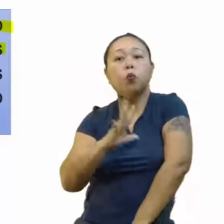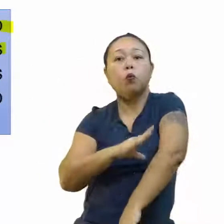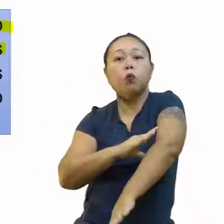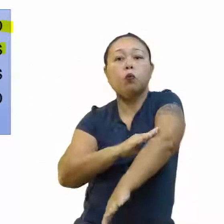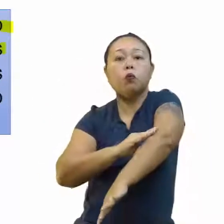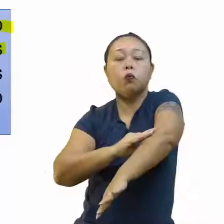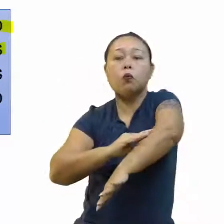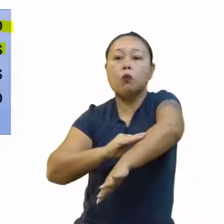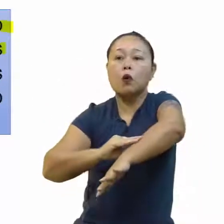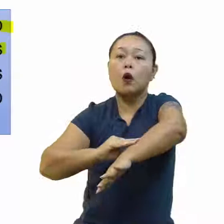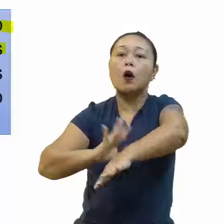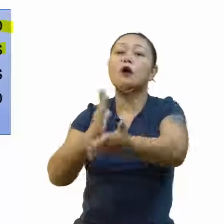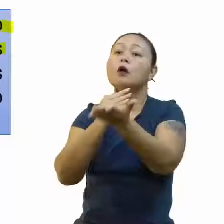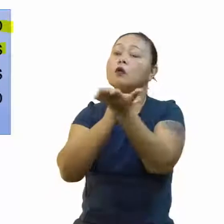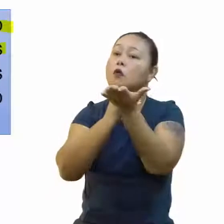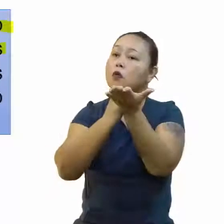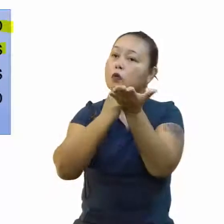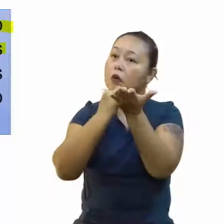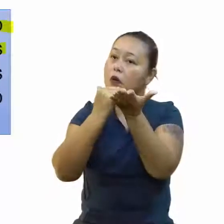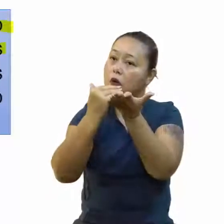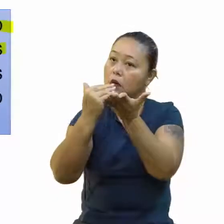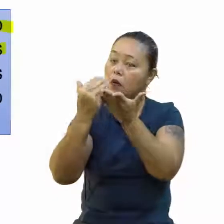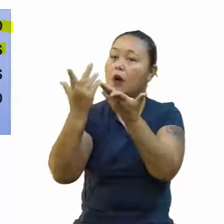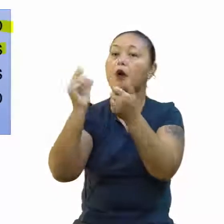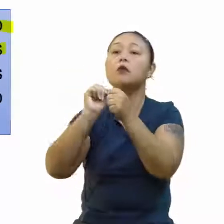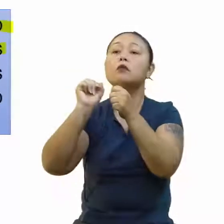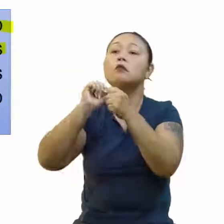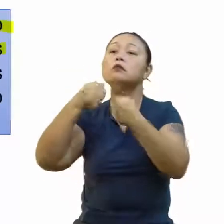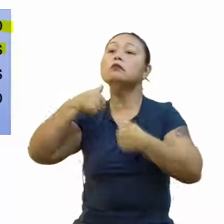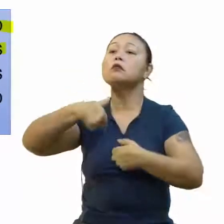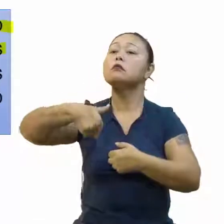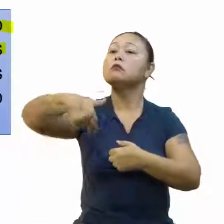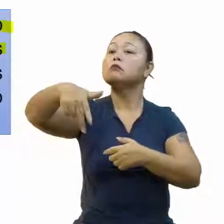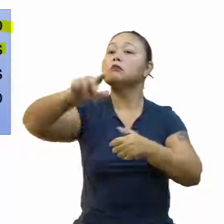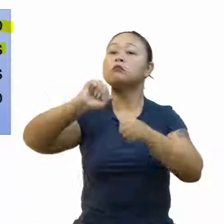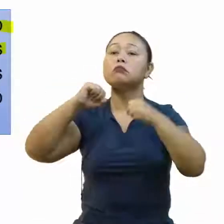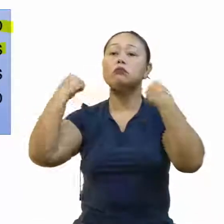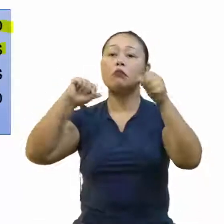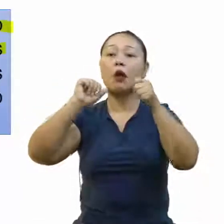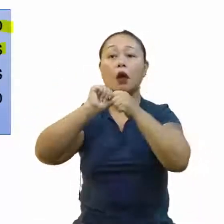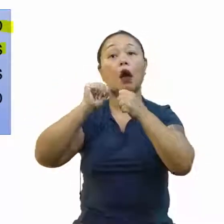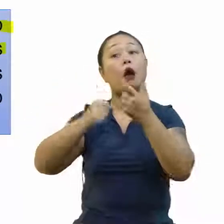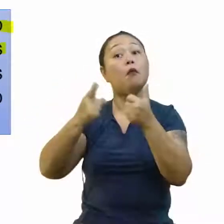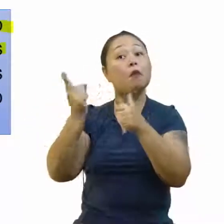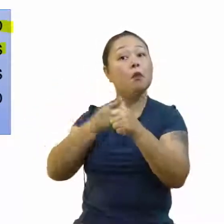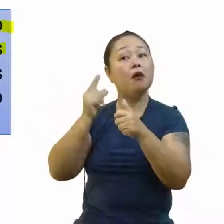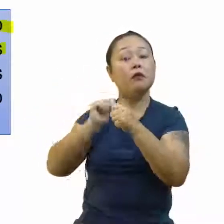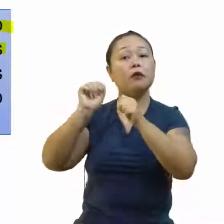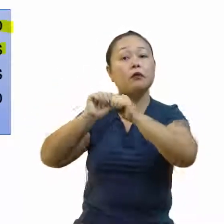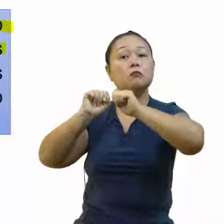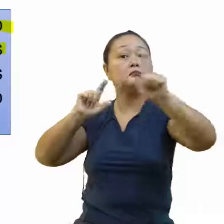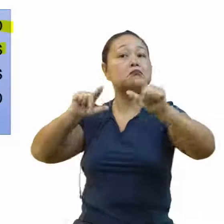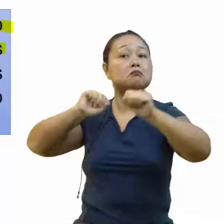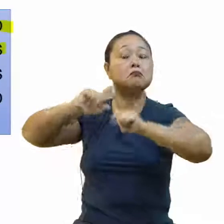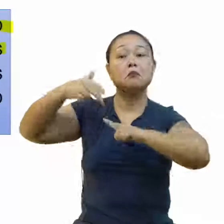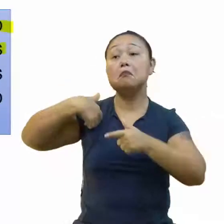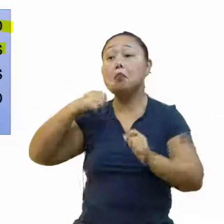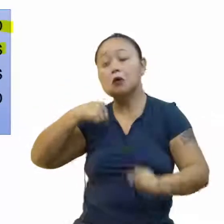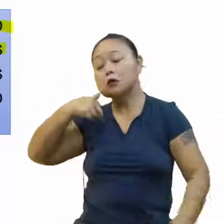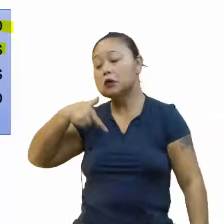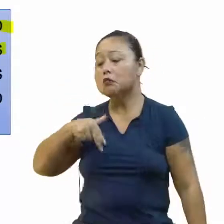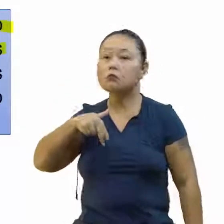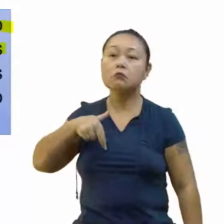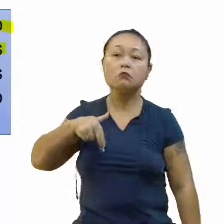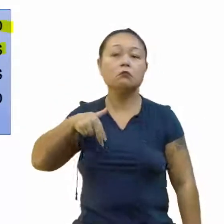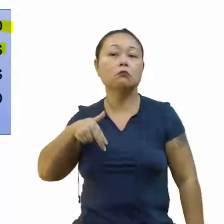Então, começo minha atividade física e o que eu faço primeiro? Aquecimento. Pode ser uma corridinha, um trotezinho leve,